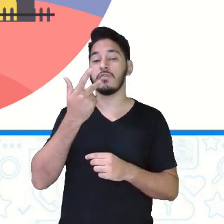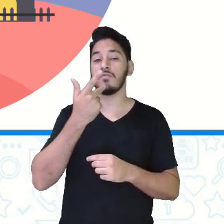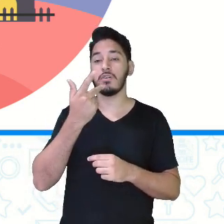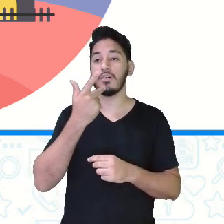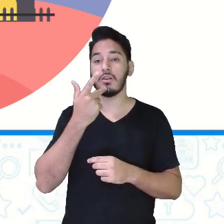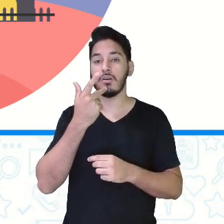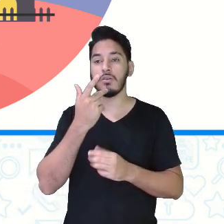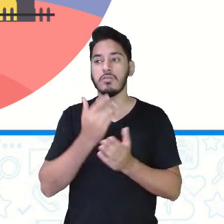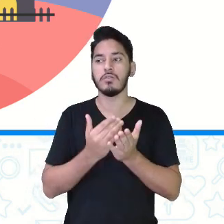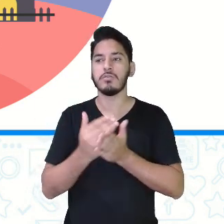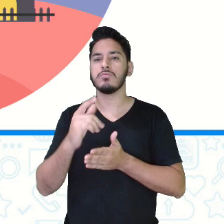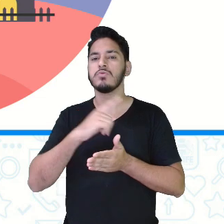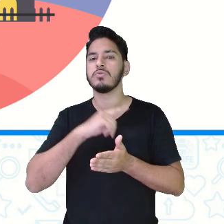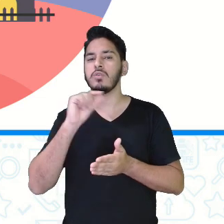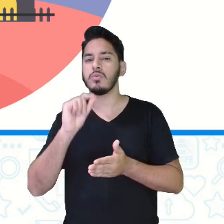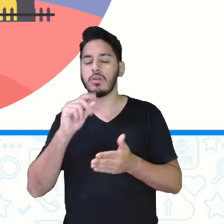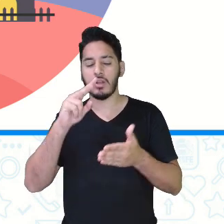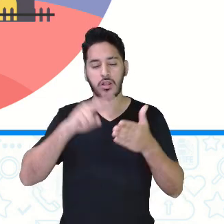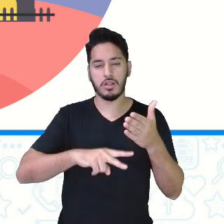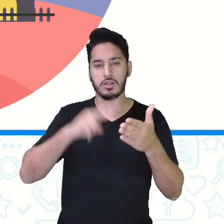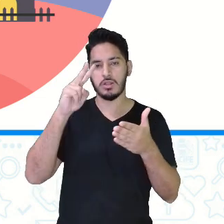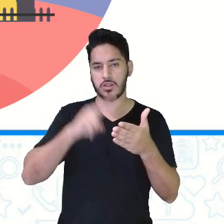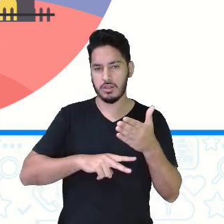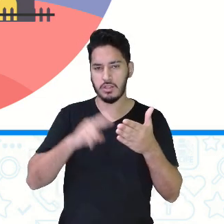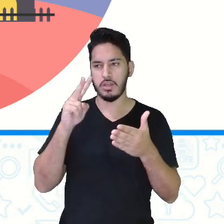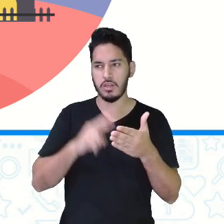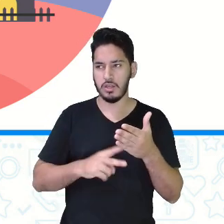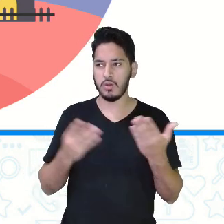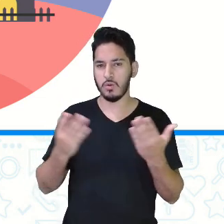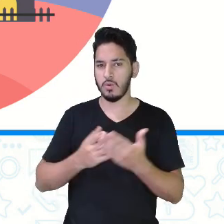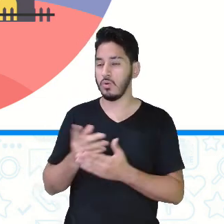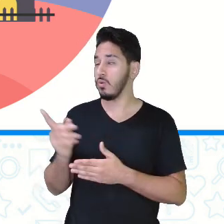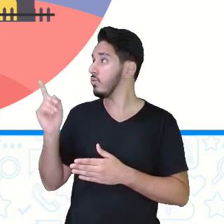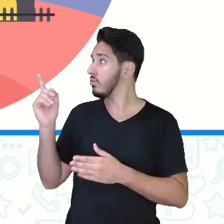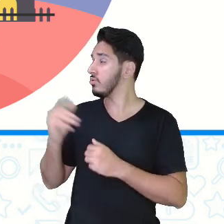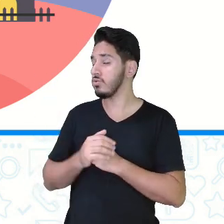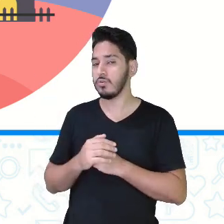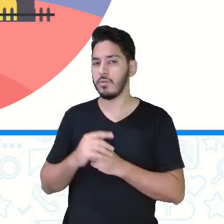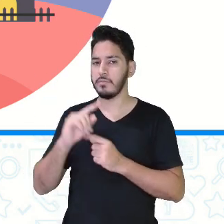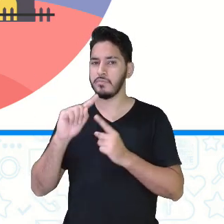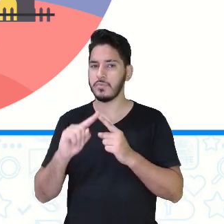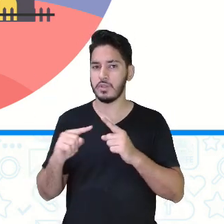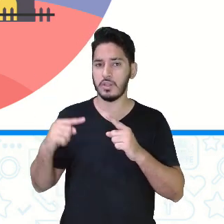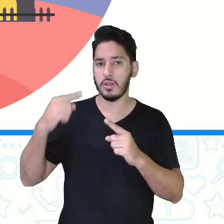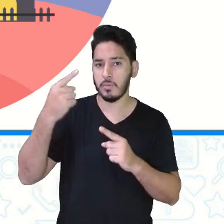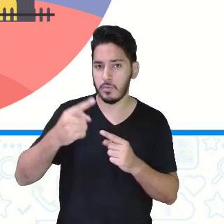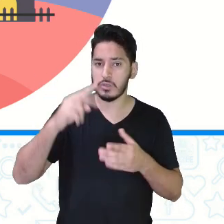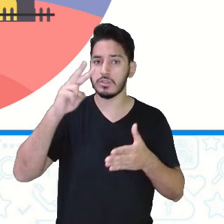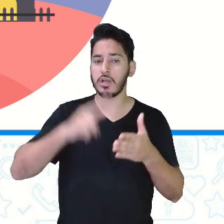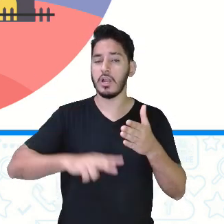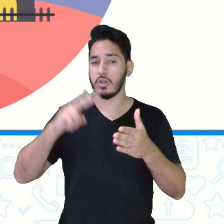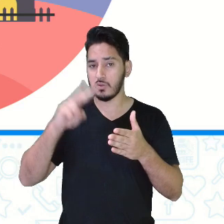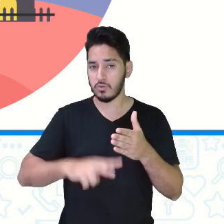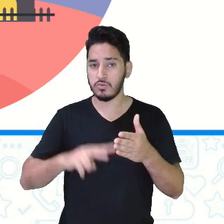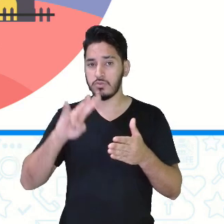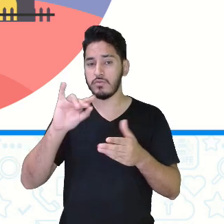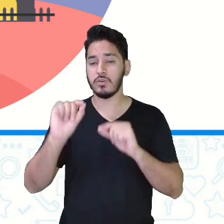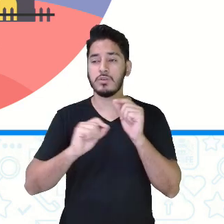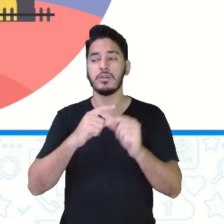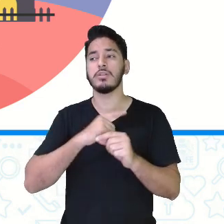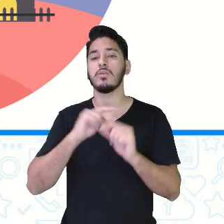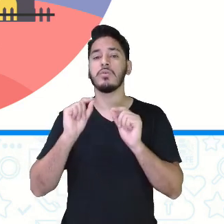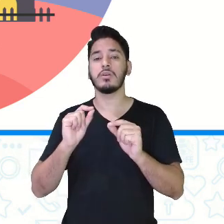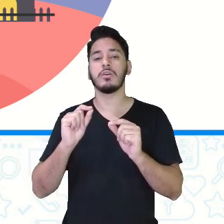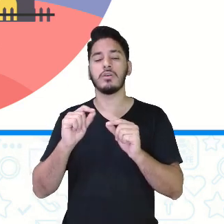Nós vamos ler, não é, a história com vocês. Após a leitura, nós iremos trabalhar assim